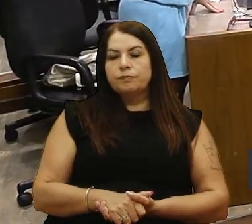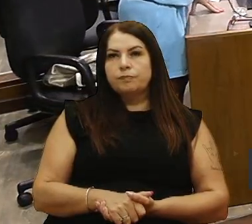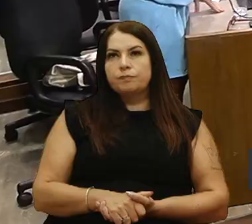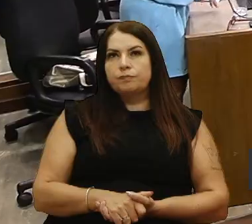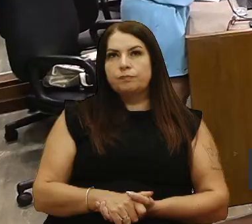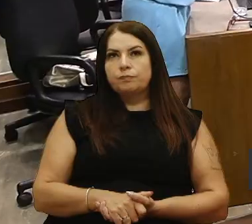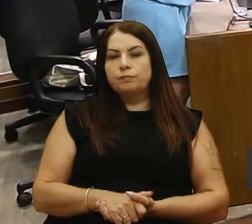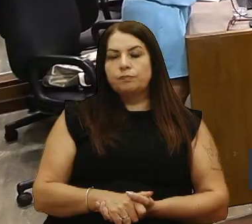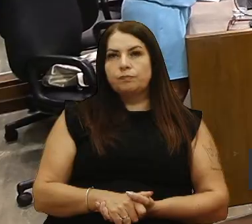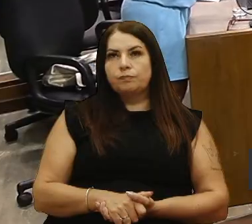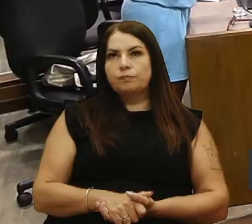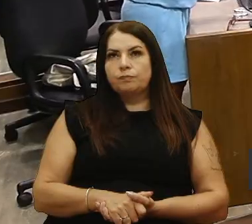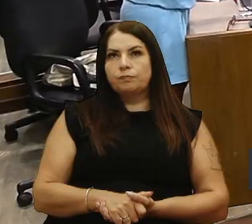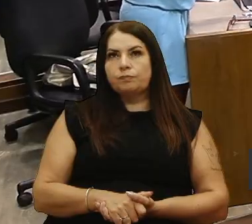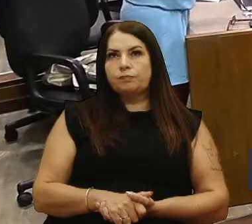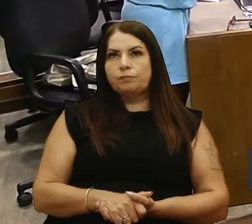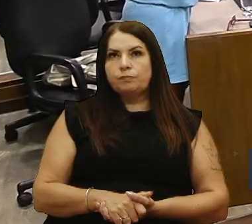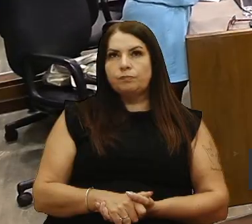Bom,